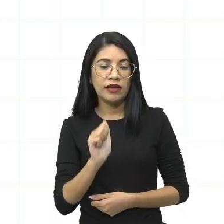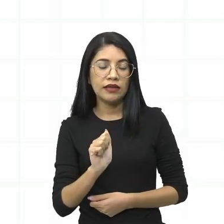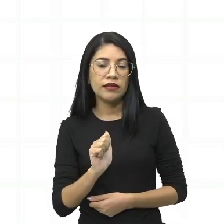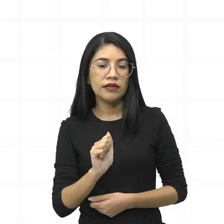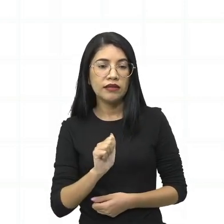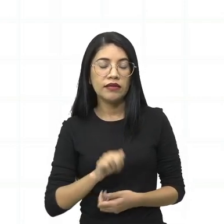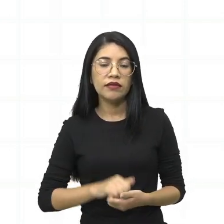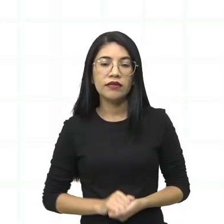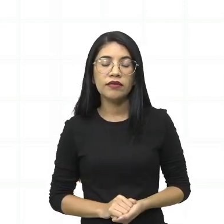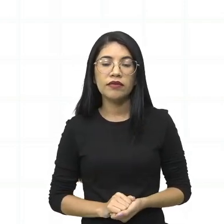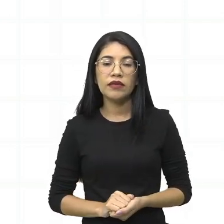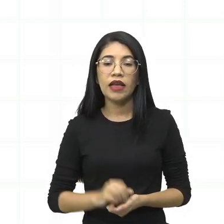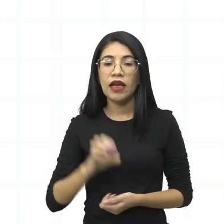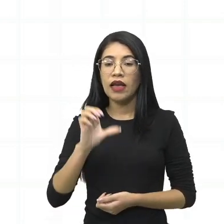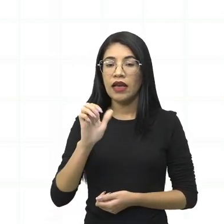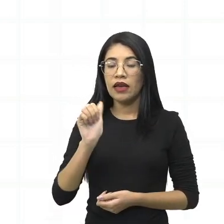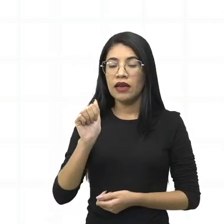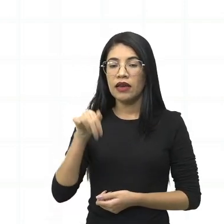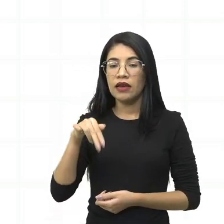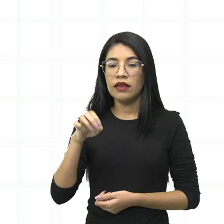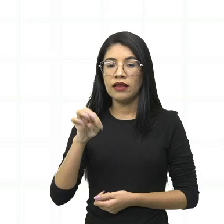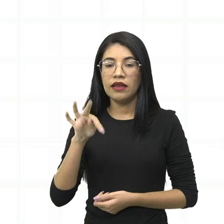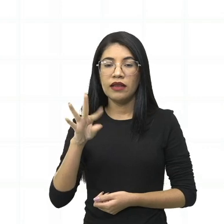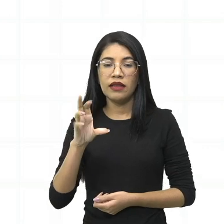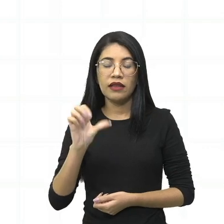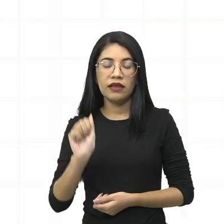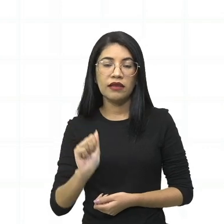né? Caneta.